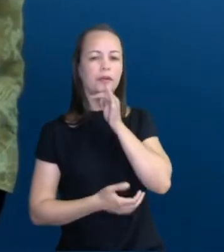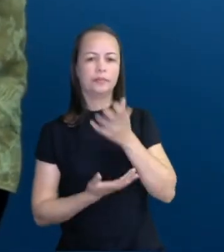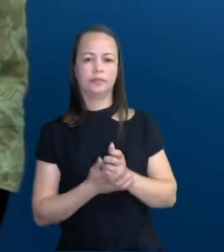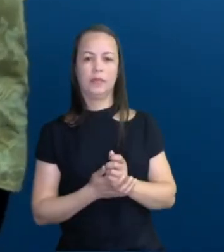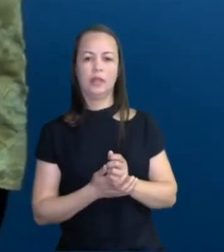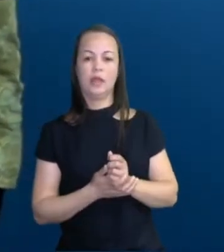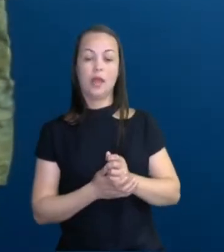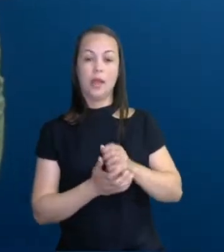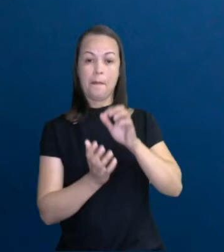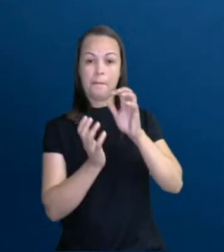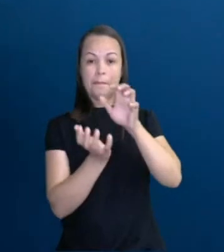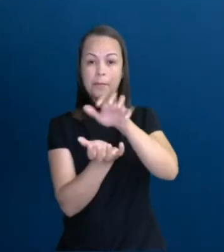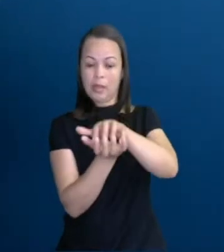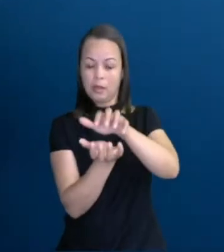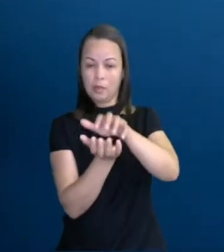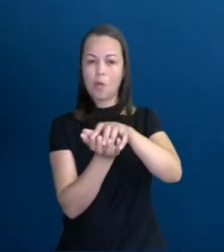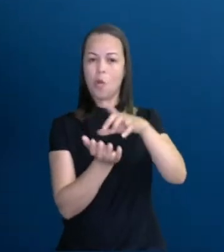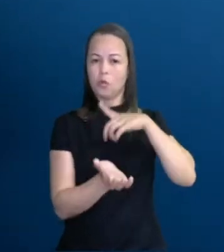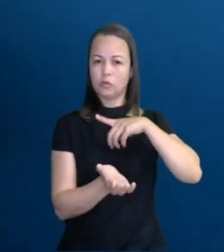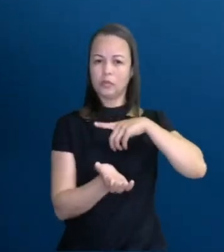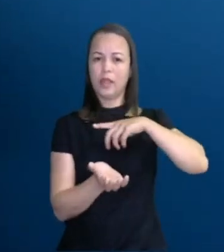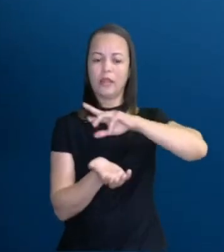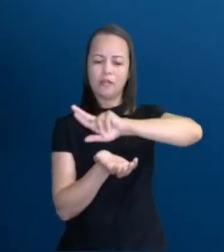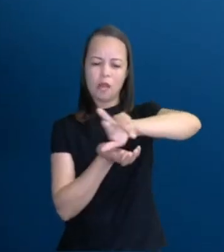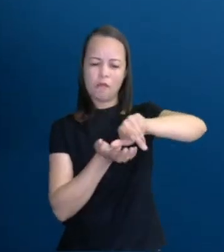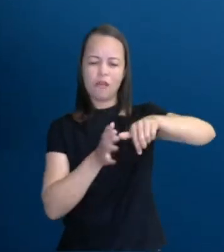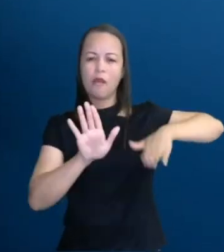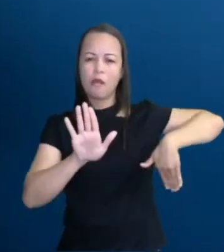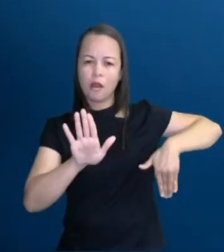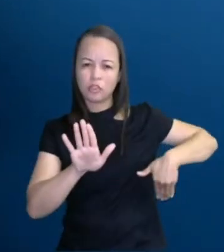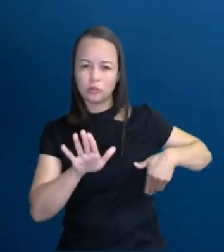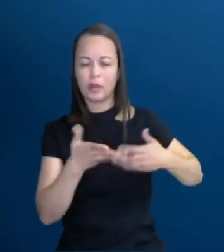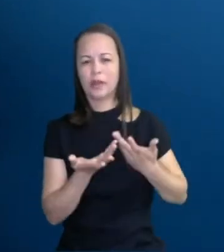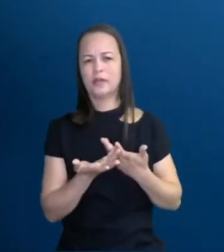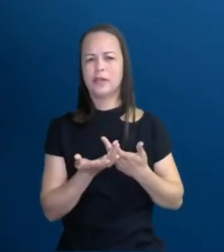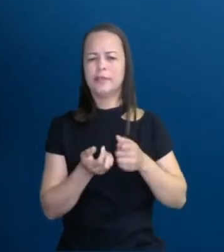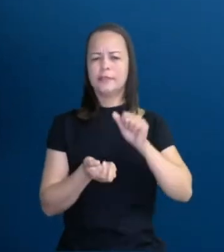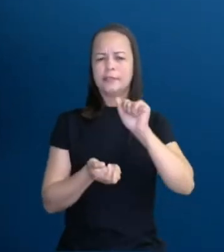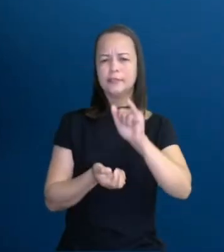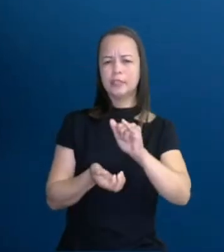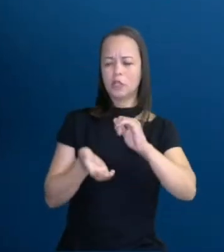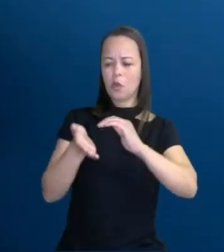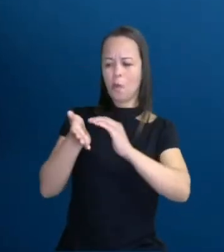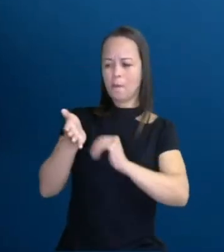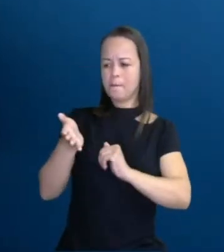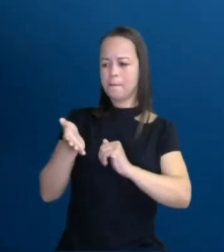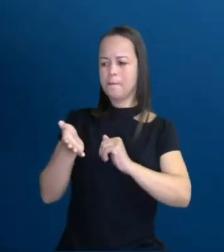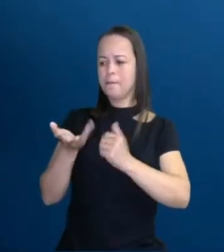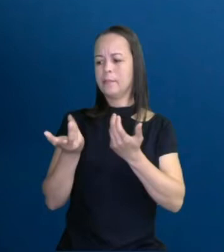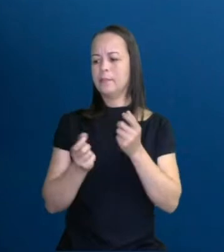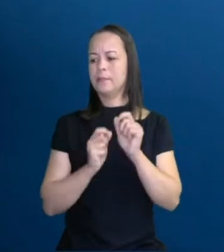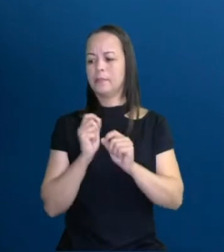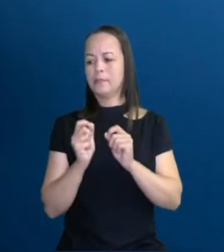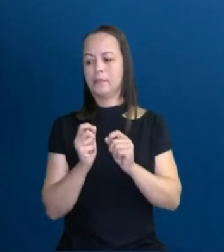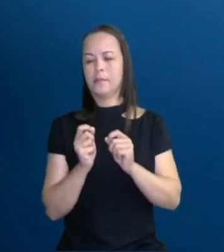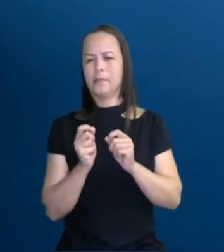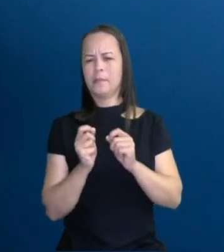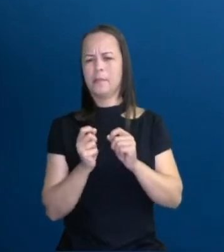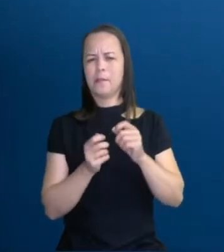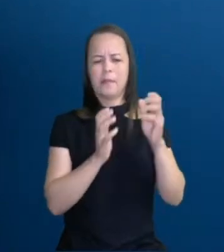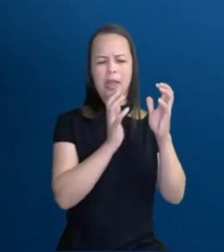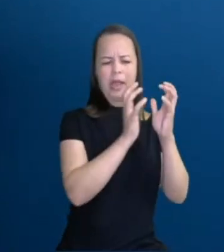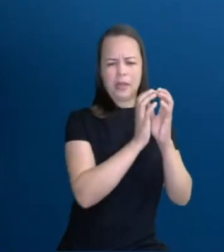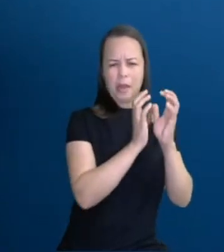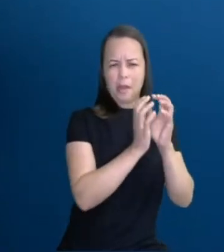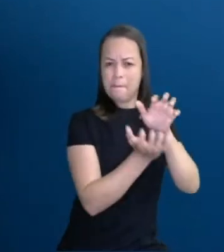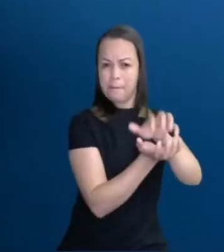muitas praias. Se eu retirar a parte final da frase, Pernambuco tem. Se vocês escutarem essa